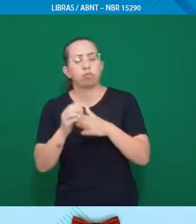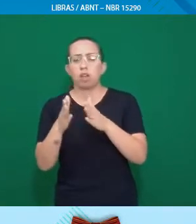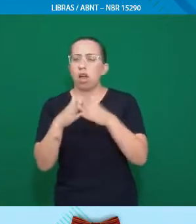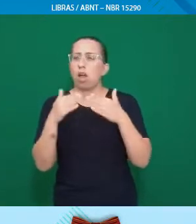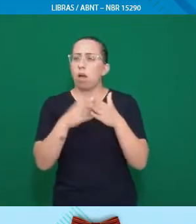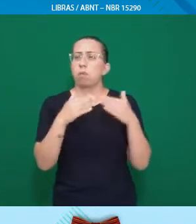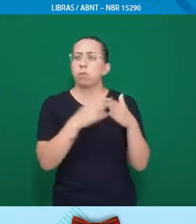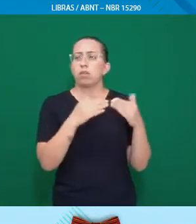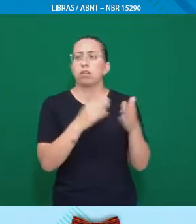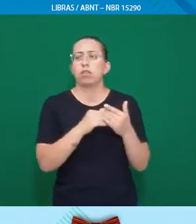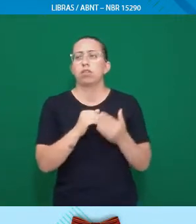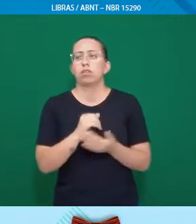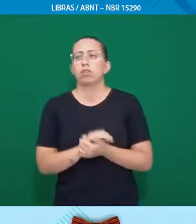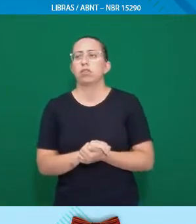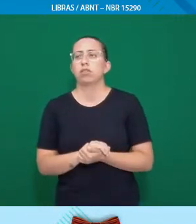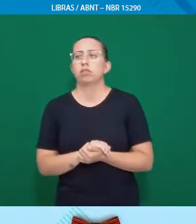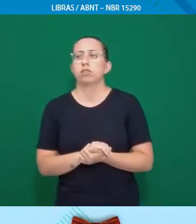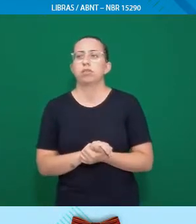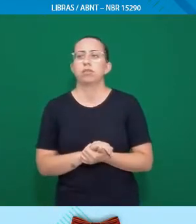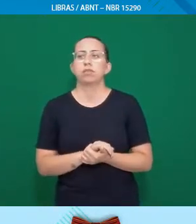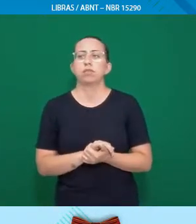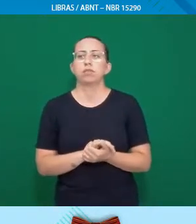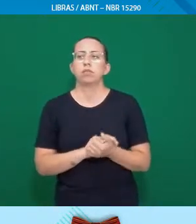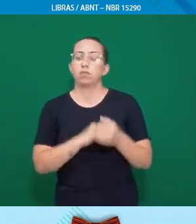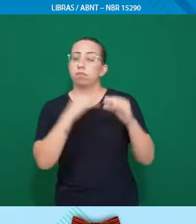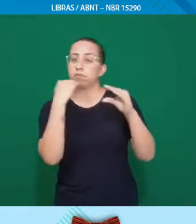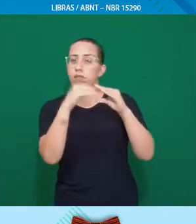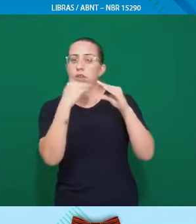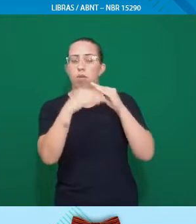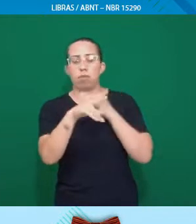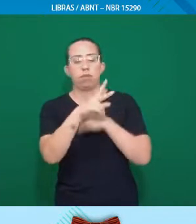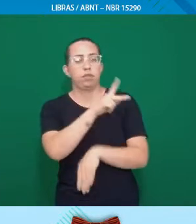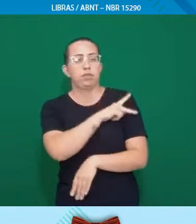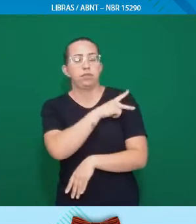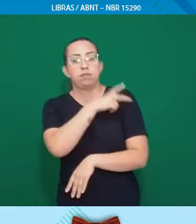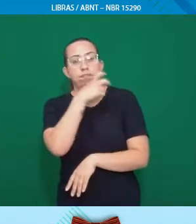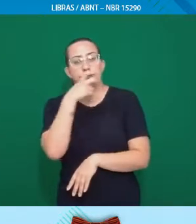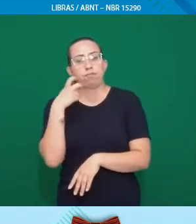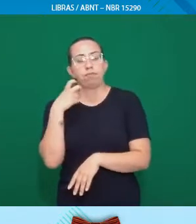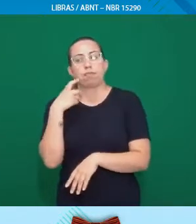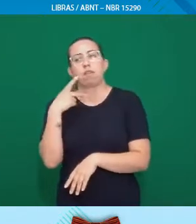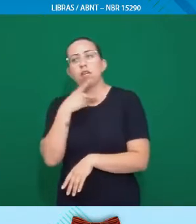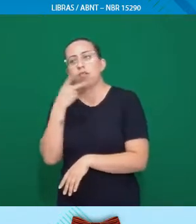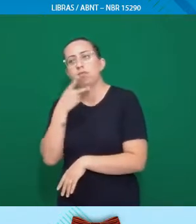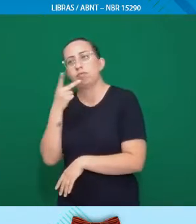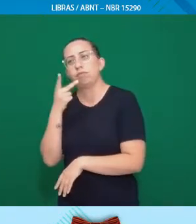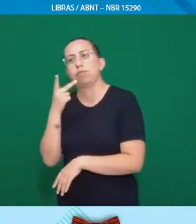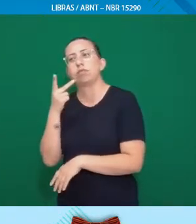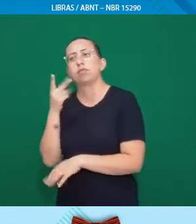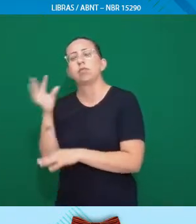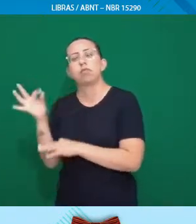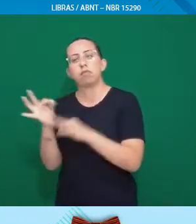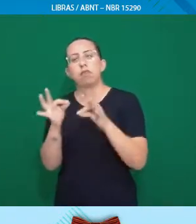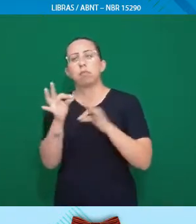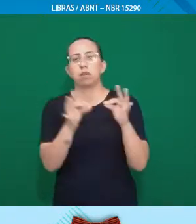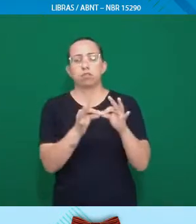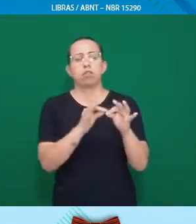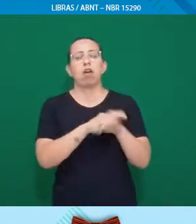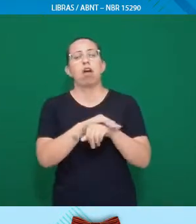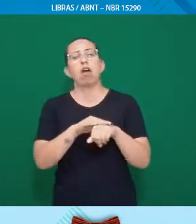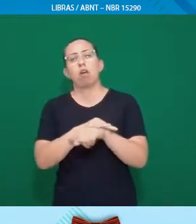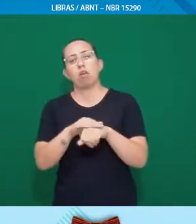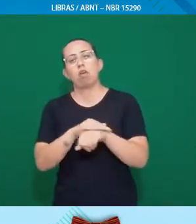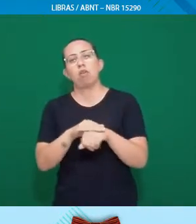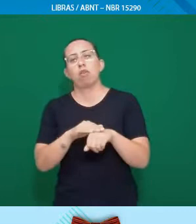né entendendo que não é uma responsabilidade do município e um caminho é uma mensagem ao prefeito e ele já estava planejado